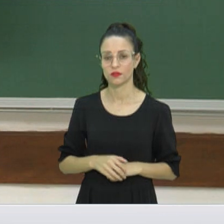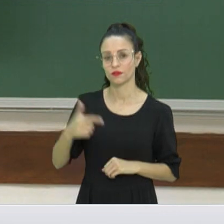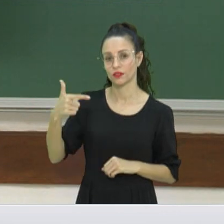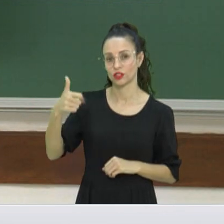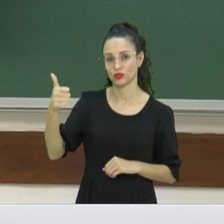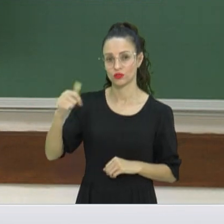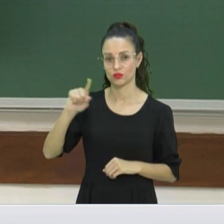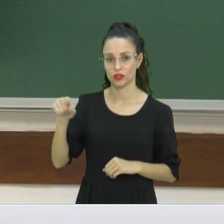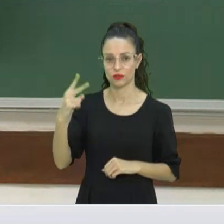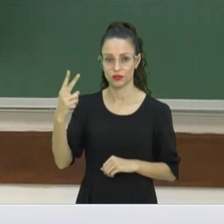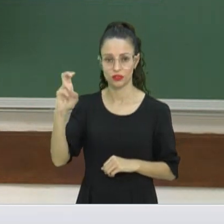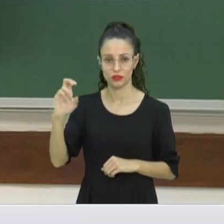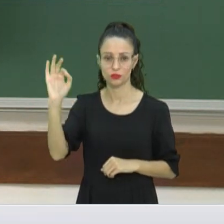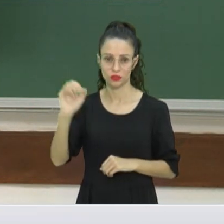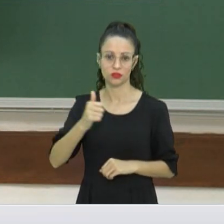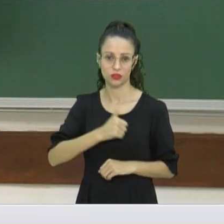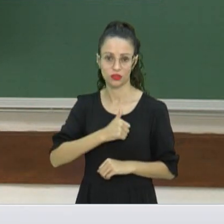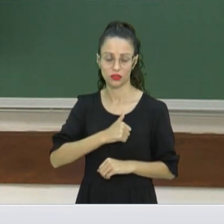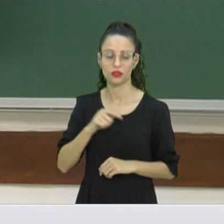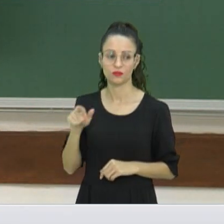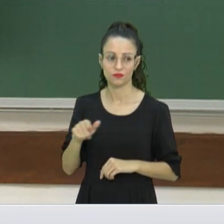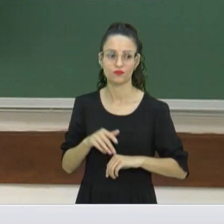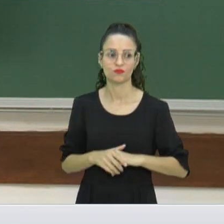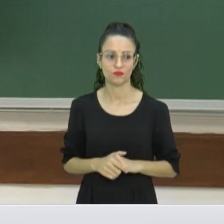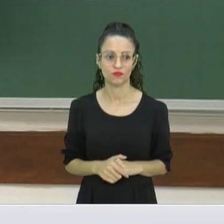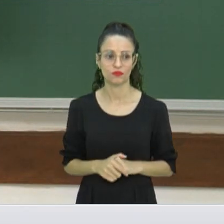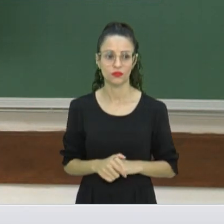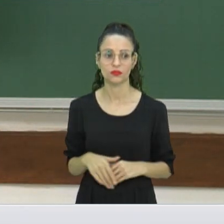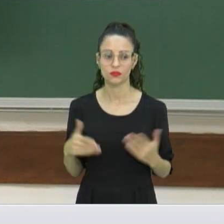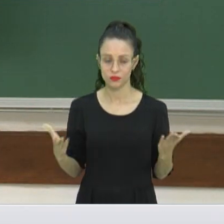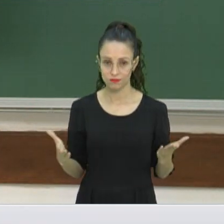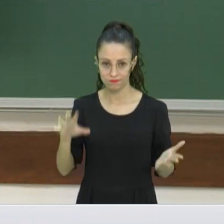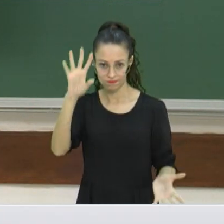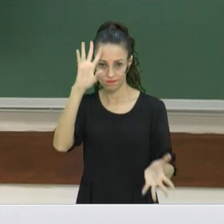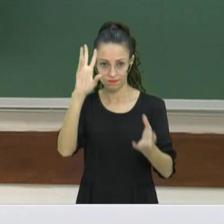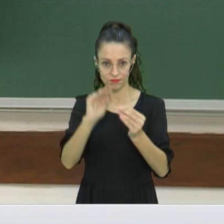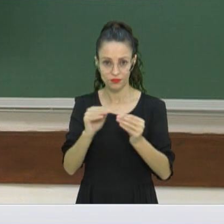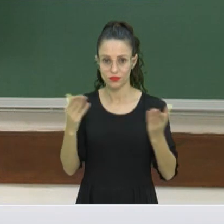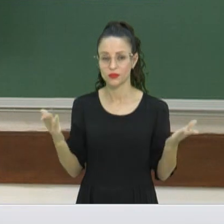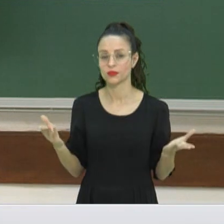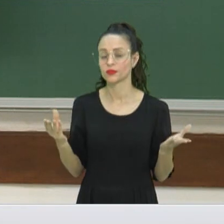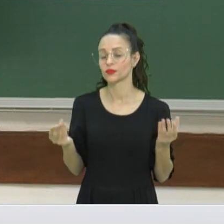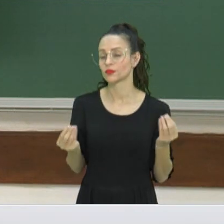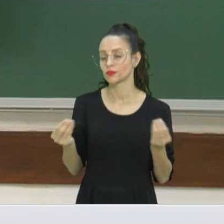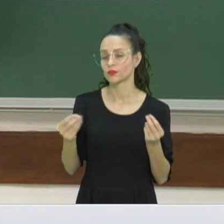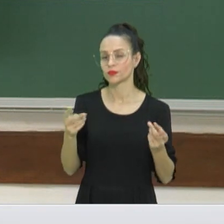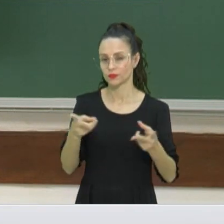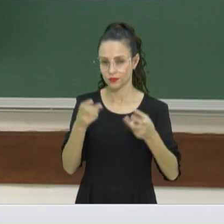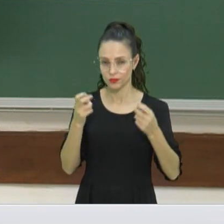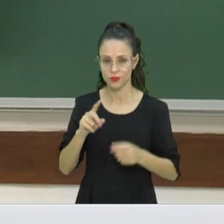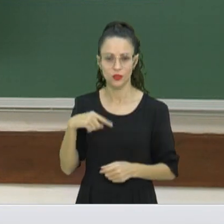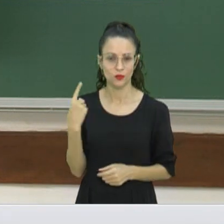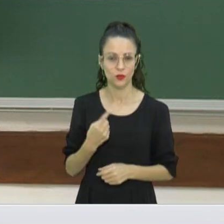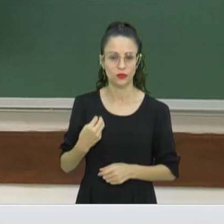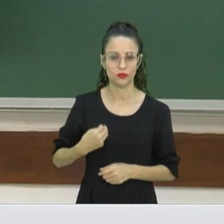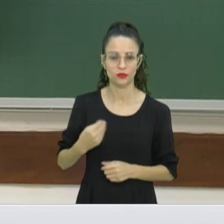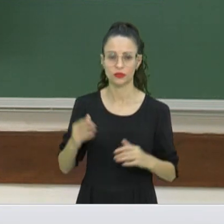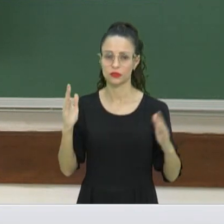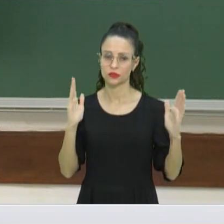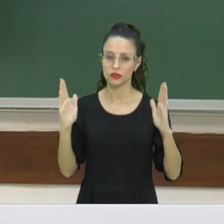21,25% do lixo que produz. Ok, pessoal? Deu para entender, perceber como que nós estamos